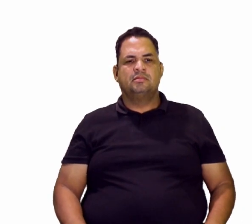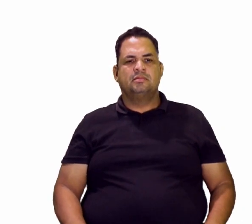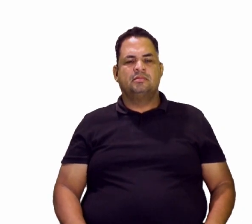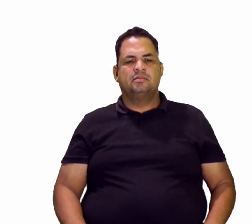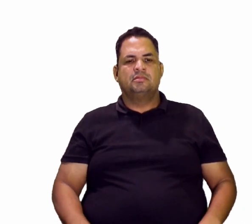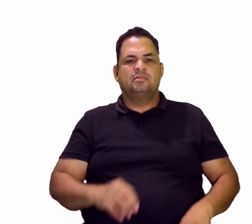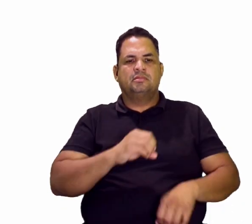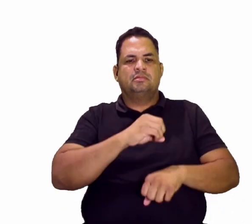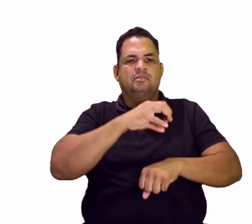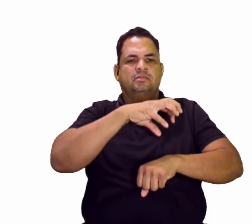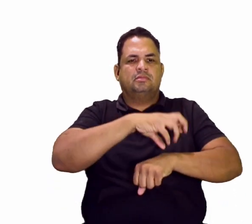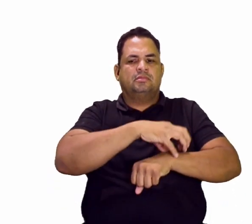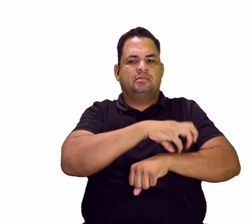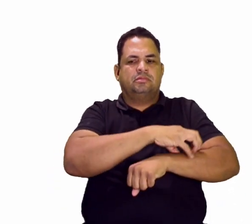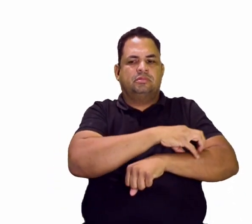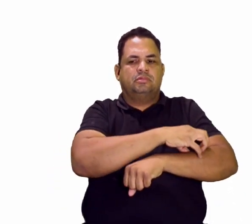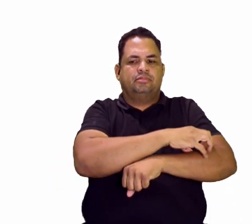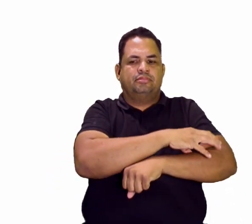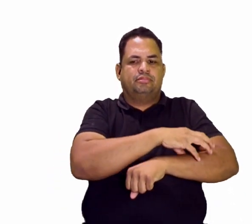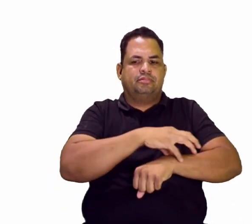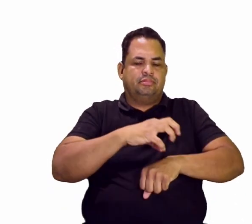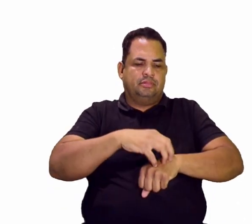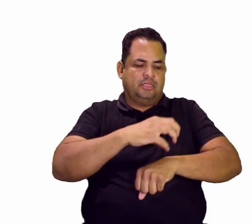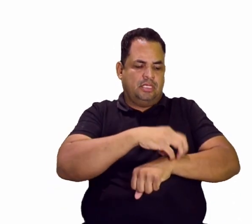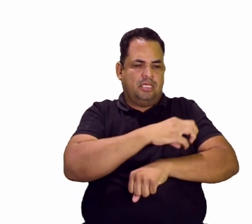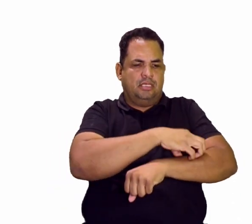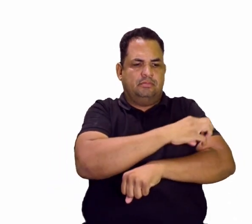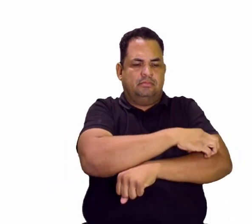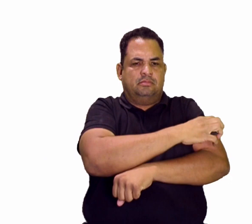é transmitido pelo vírus do gênero